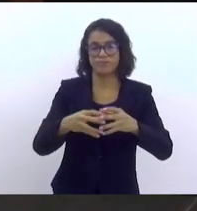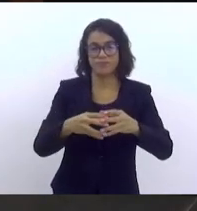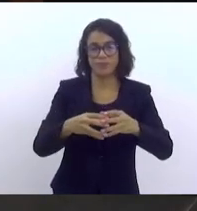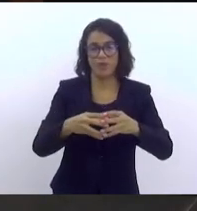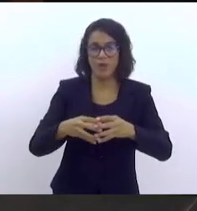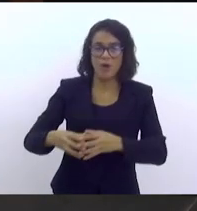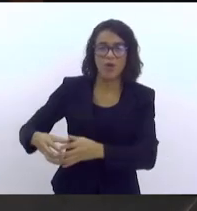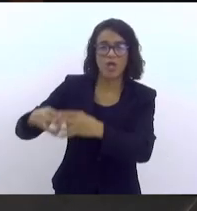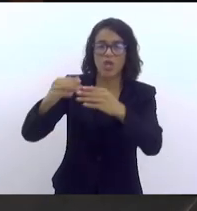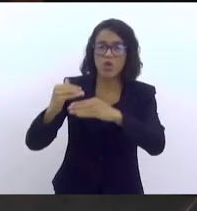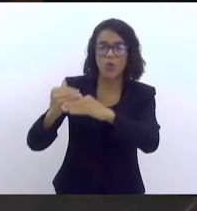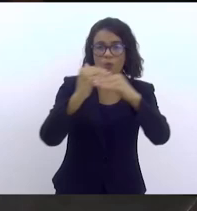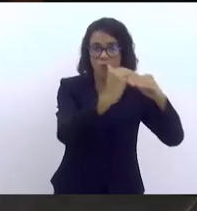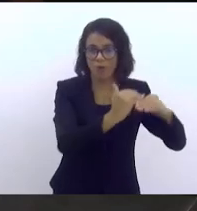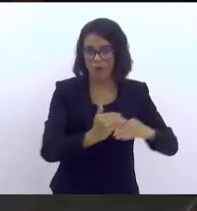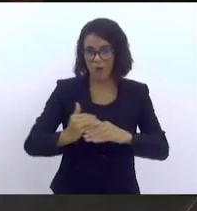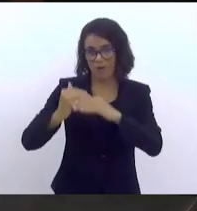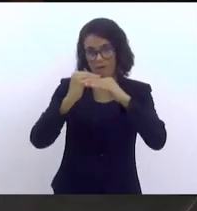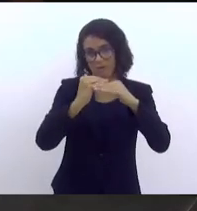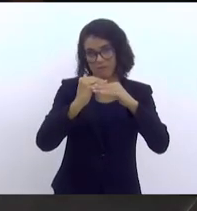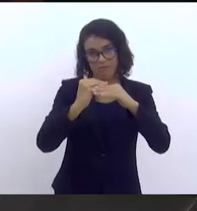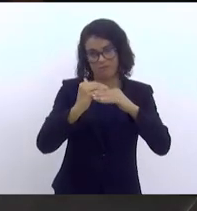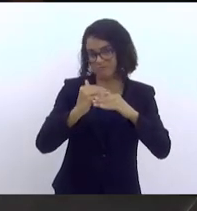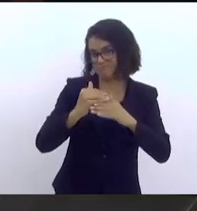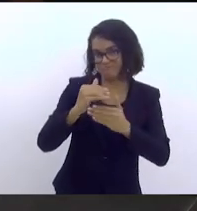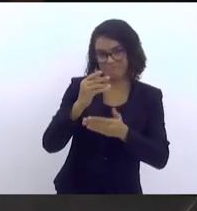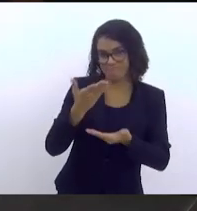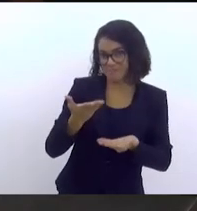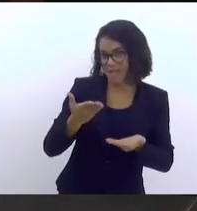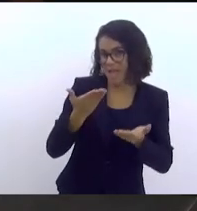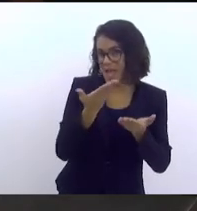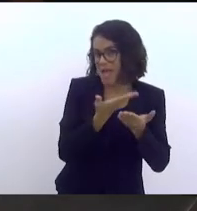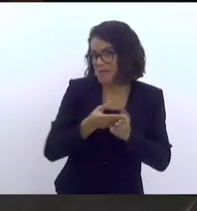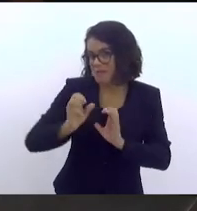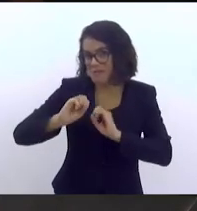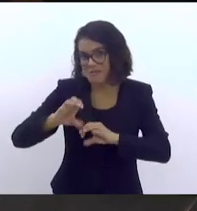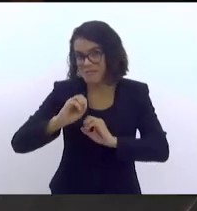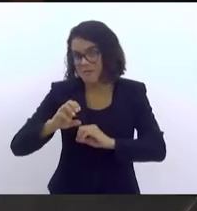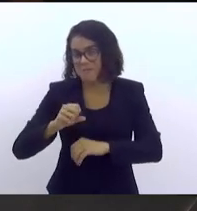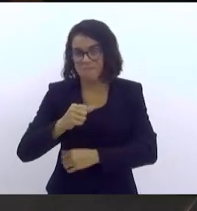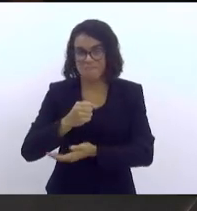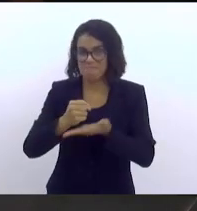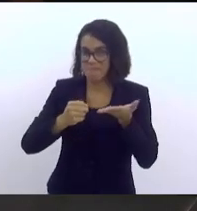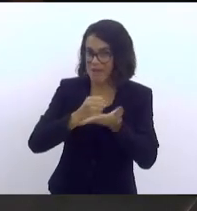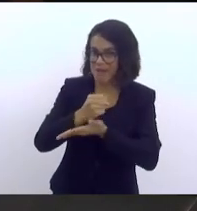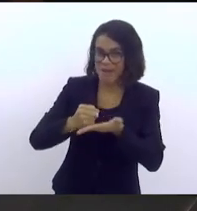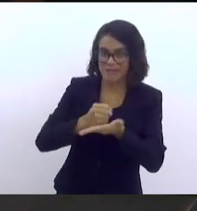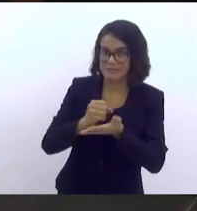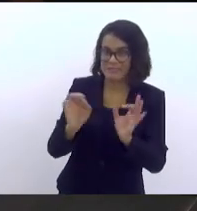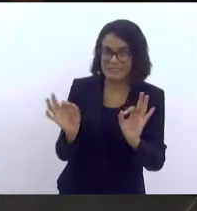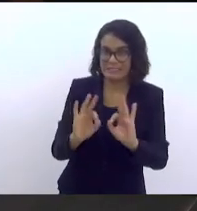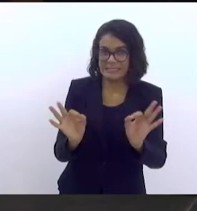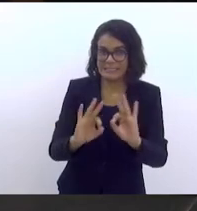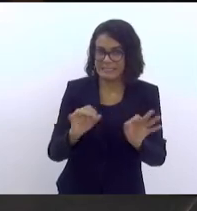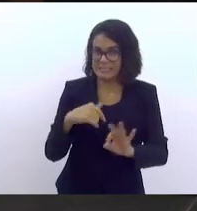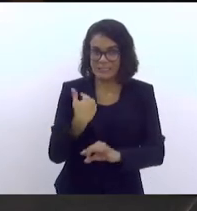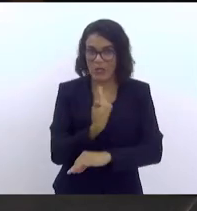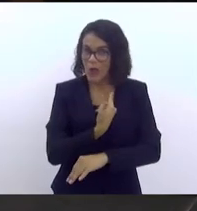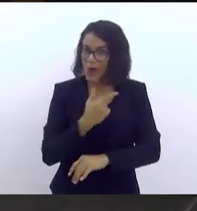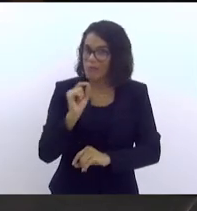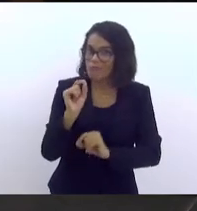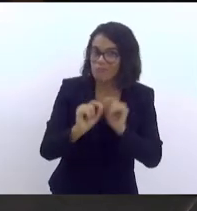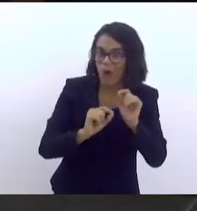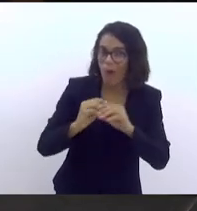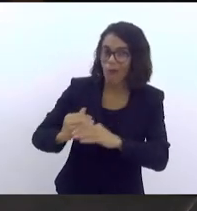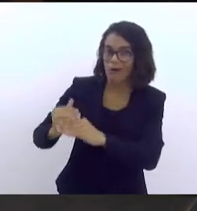básica nós universalizamos o ensino fundamental nós não contamos com